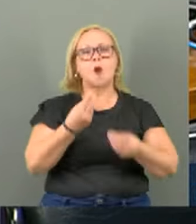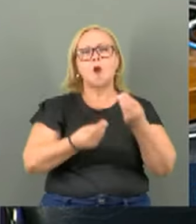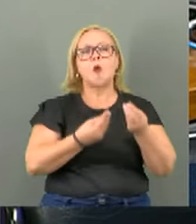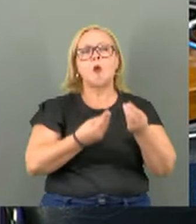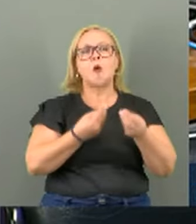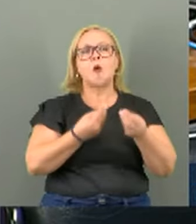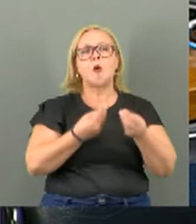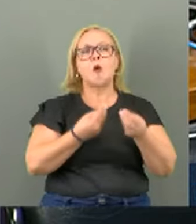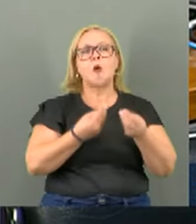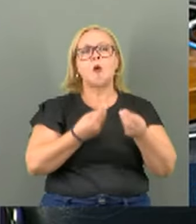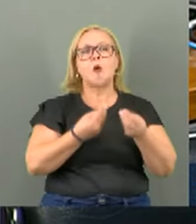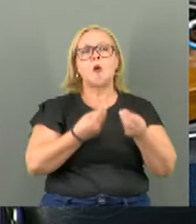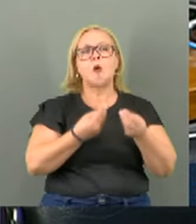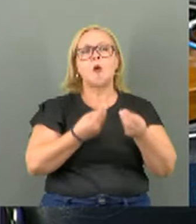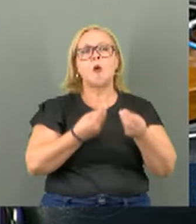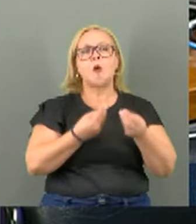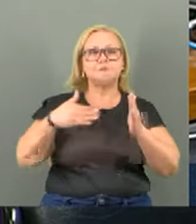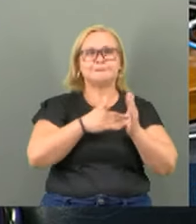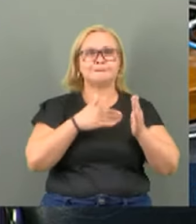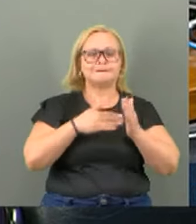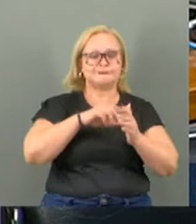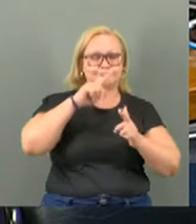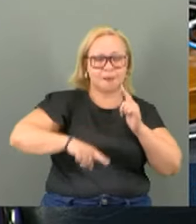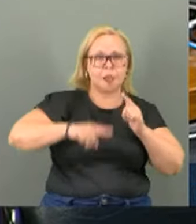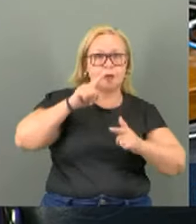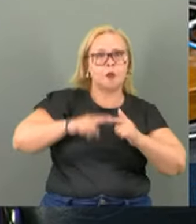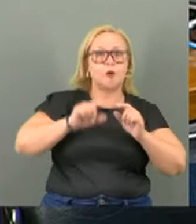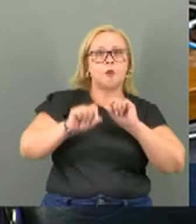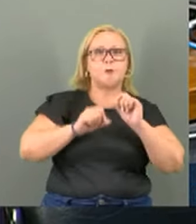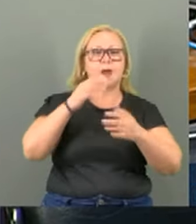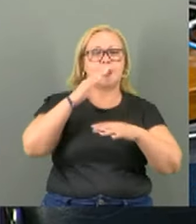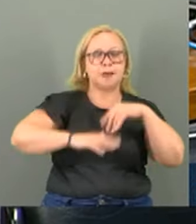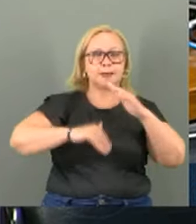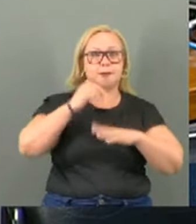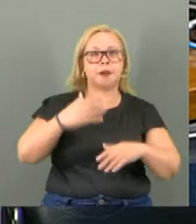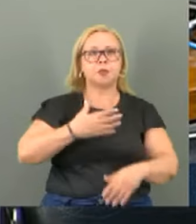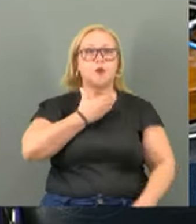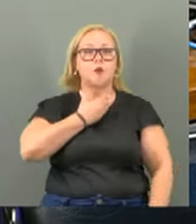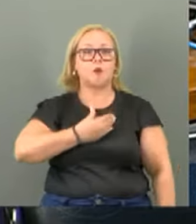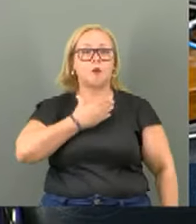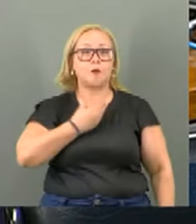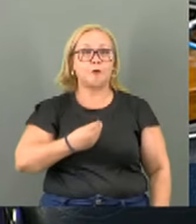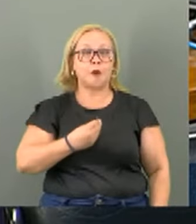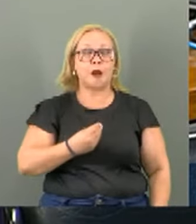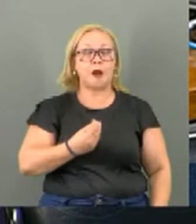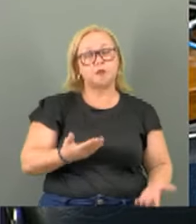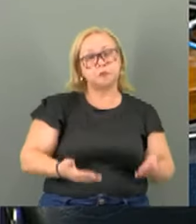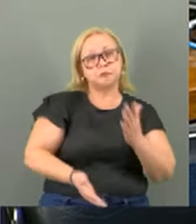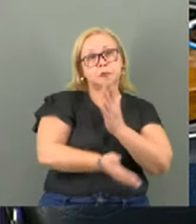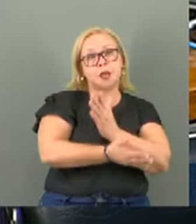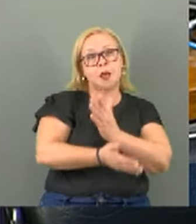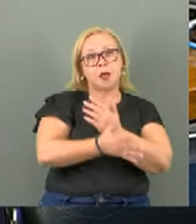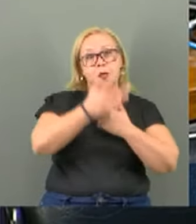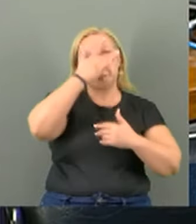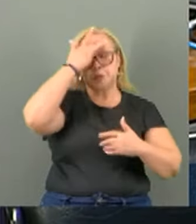de coibir esse tipo de prática fraudulenta por pessoas com tanta influência? E, por